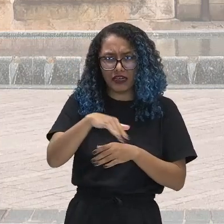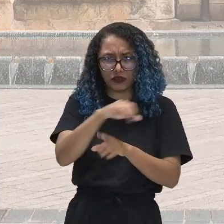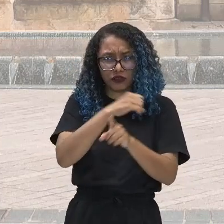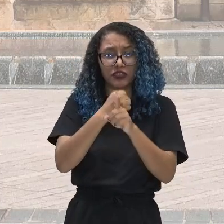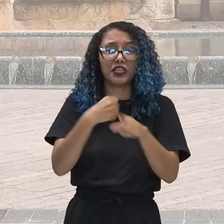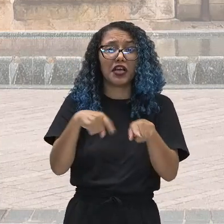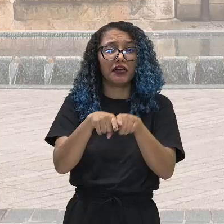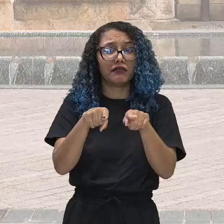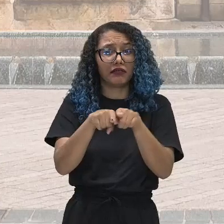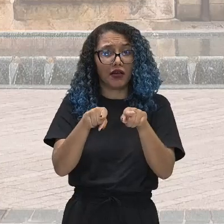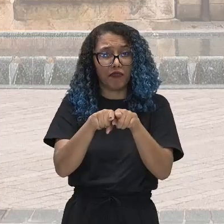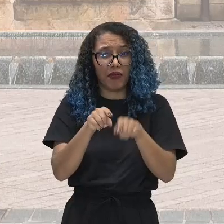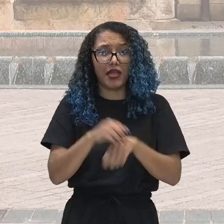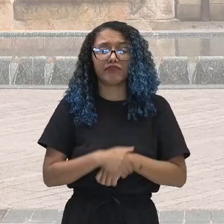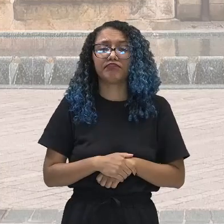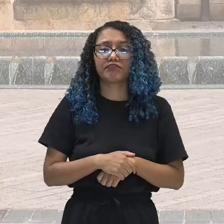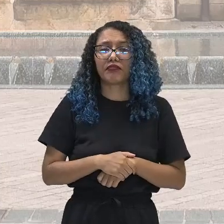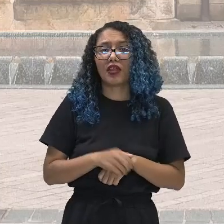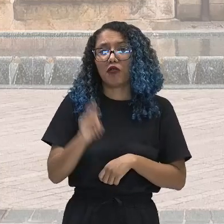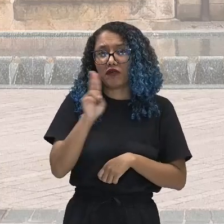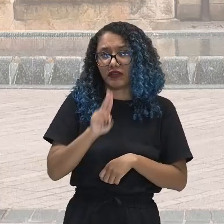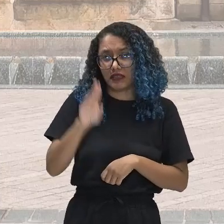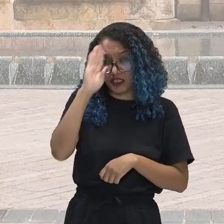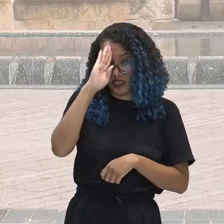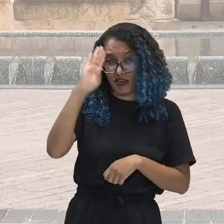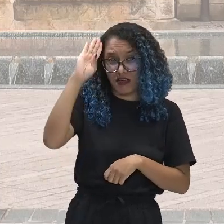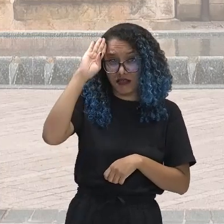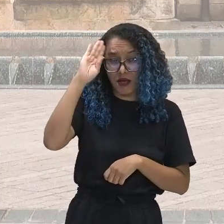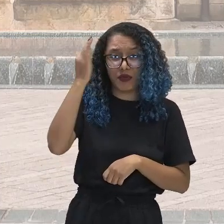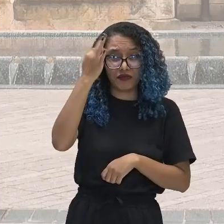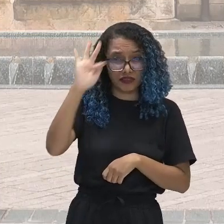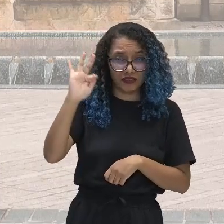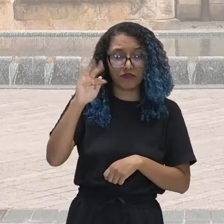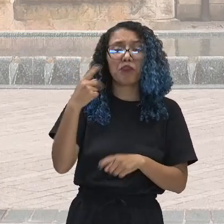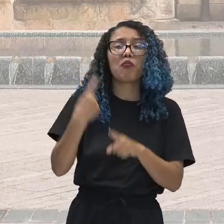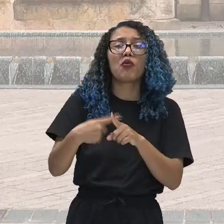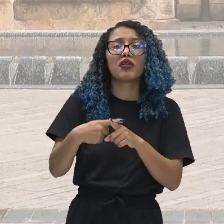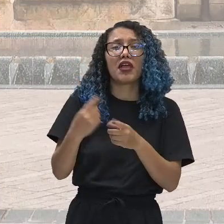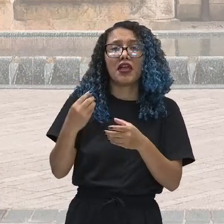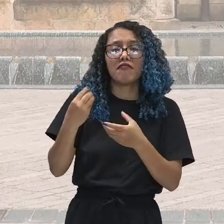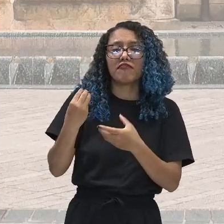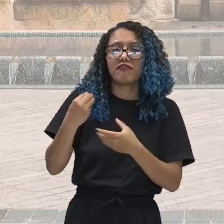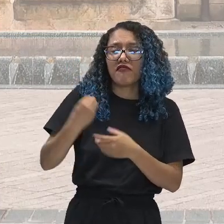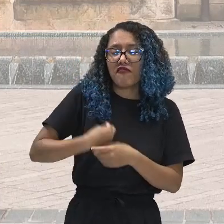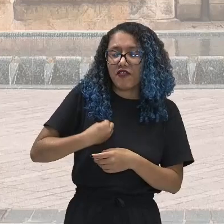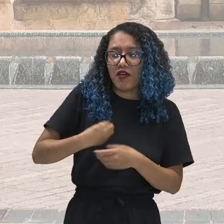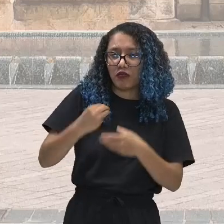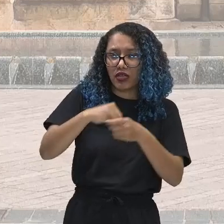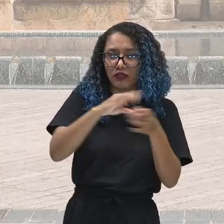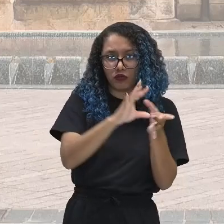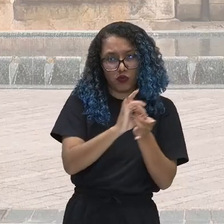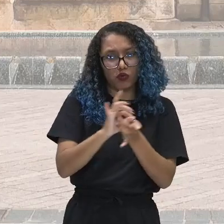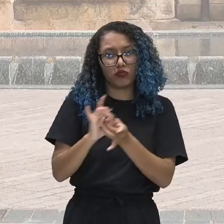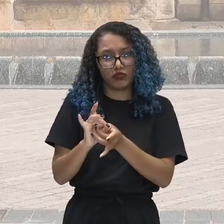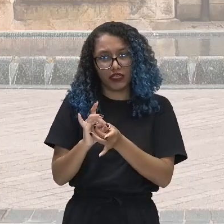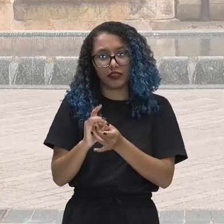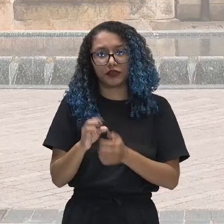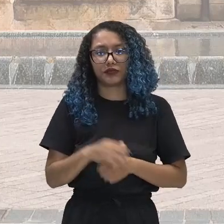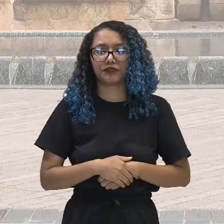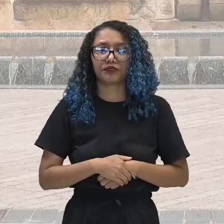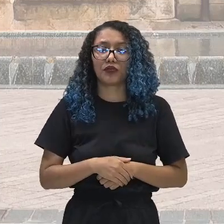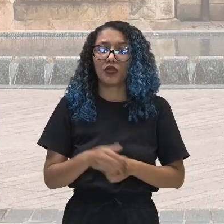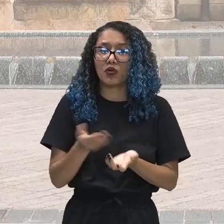francesa? Ele viveu nesse contexto. No início da segunda metade do